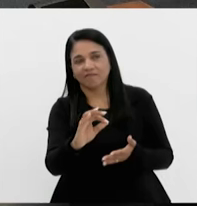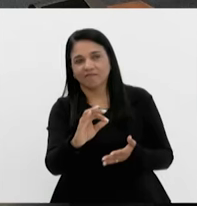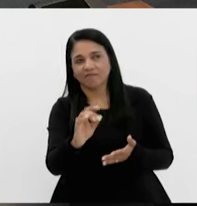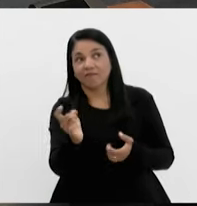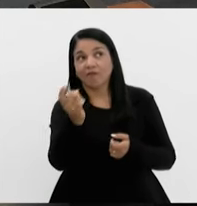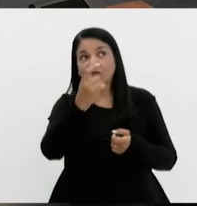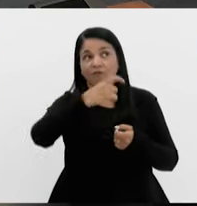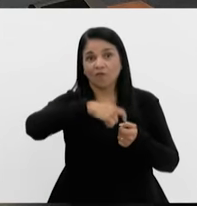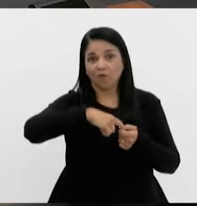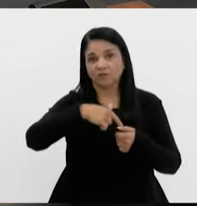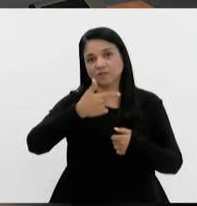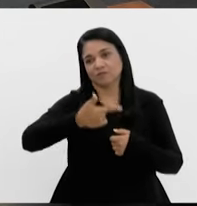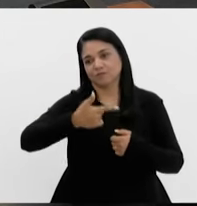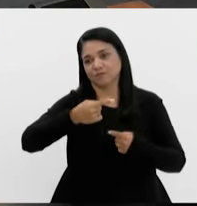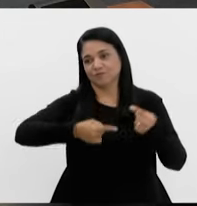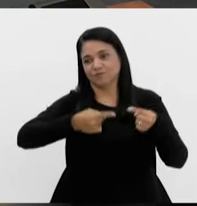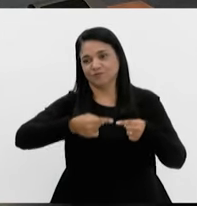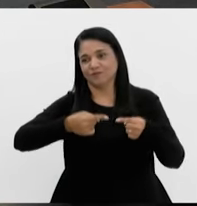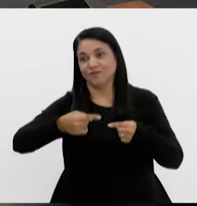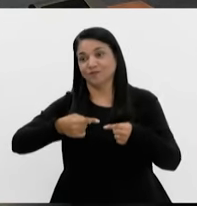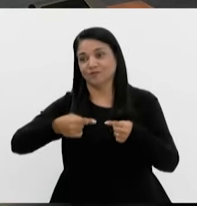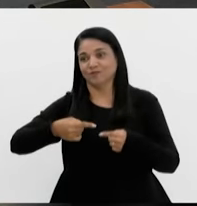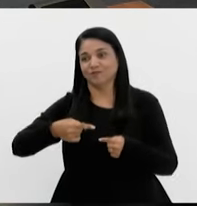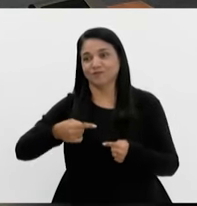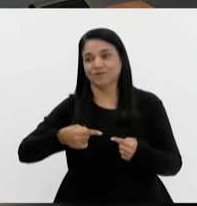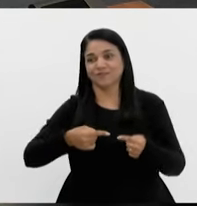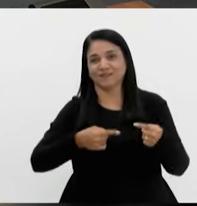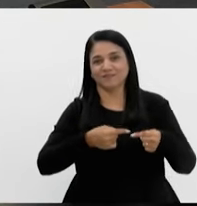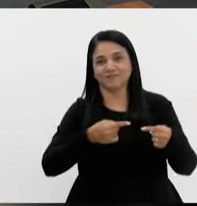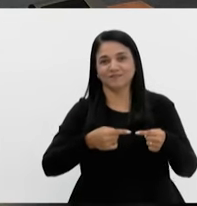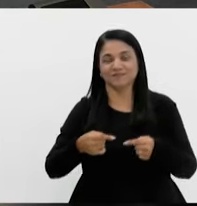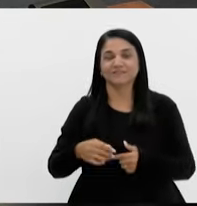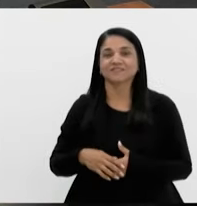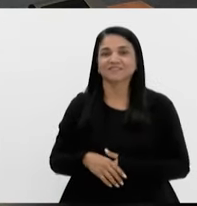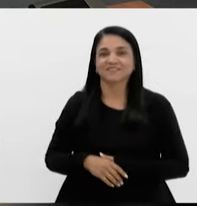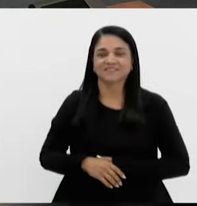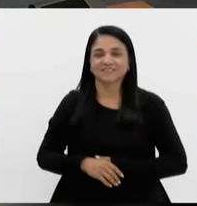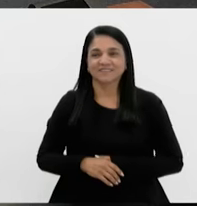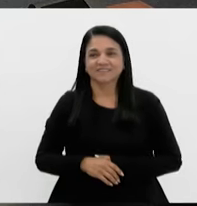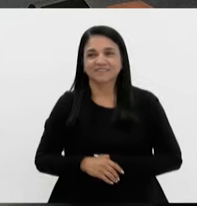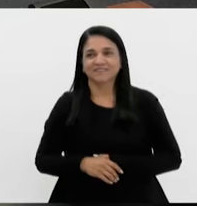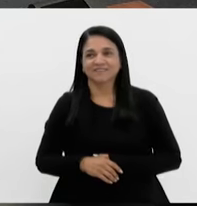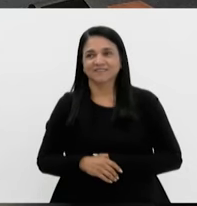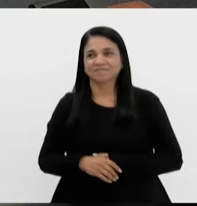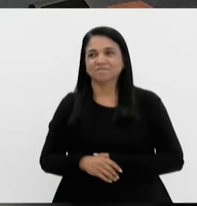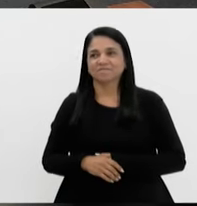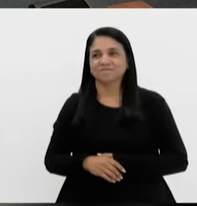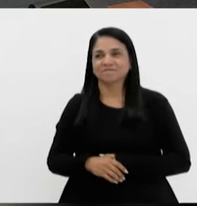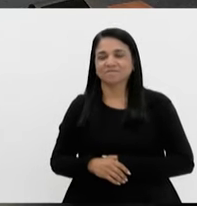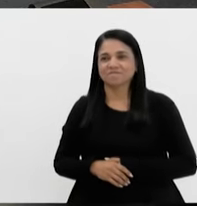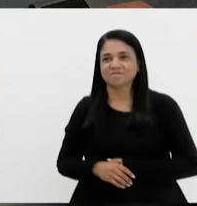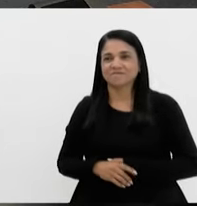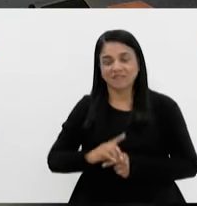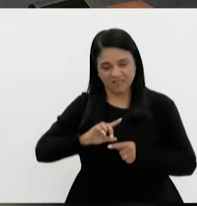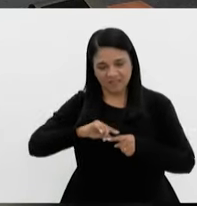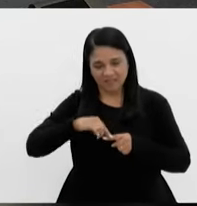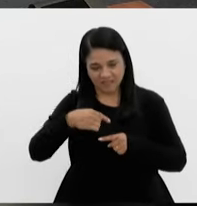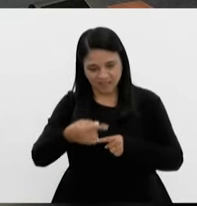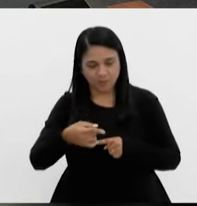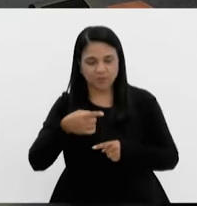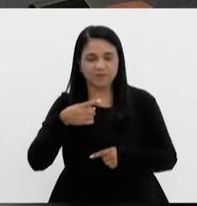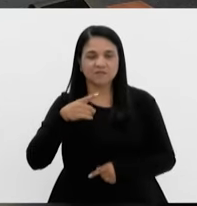volta em segunda discussão queria justicar o voto posso Pode sim logo em seguida o deputado Alan uma questão